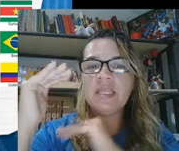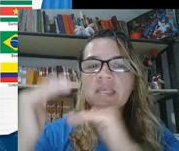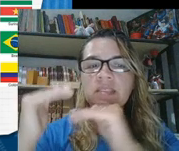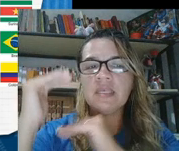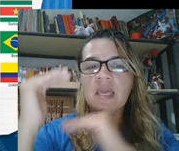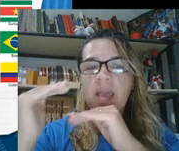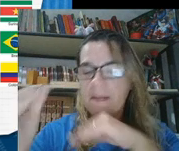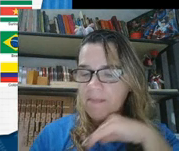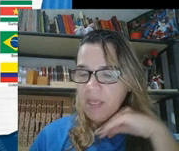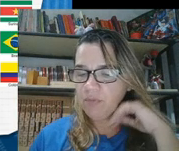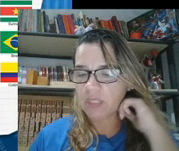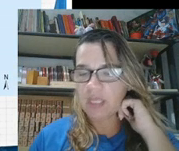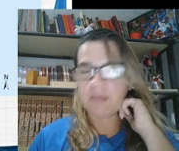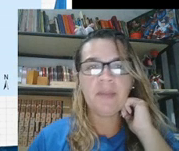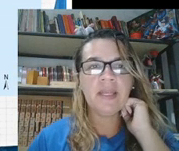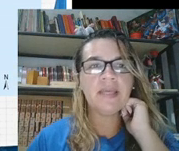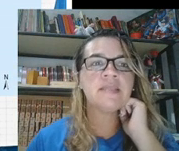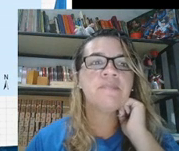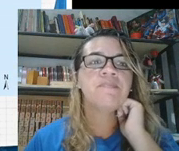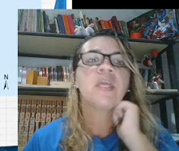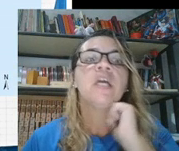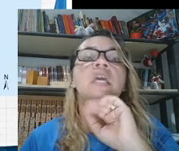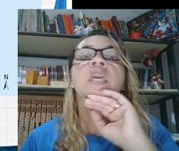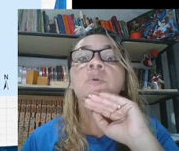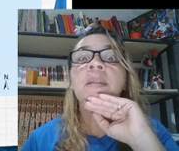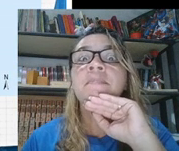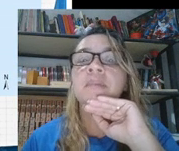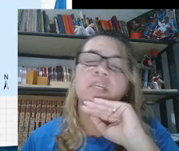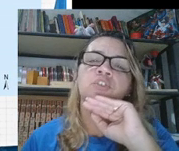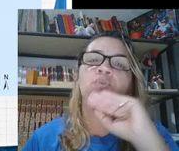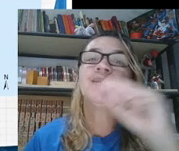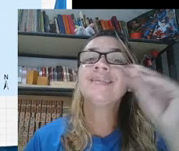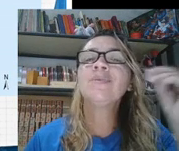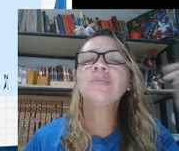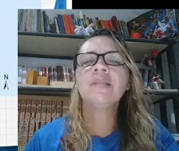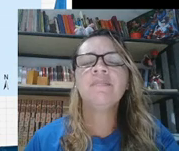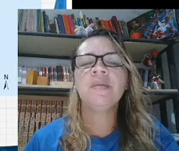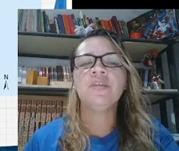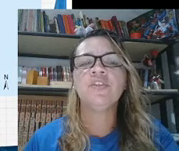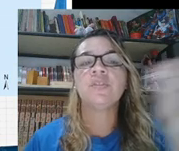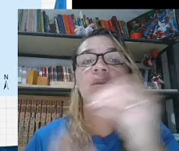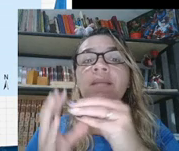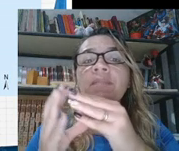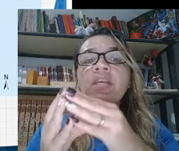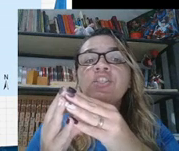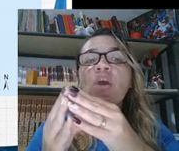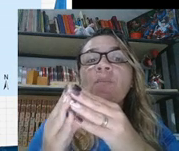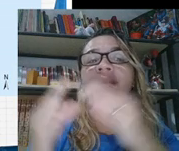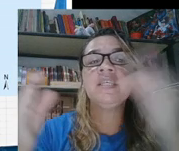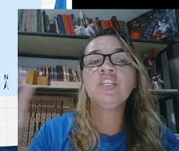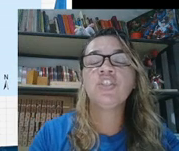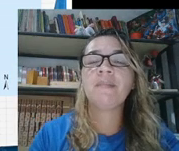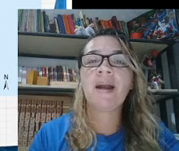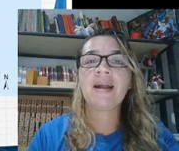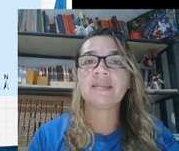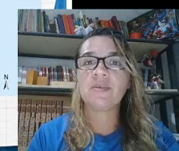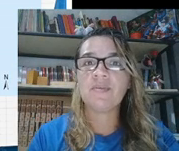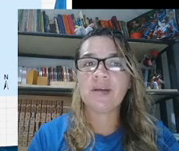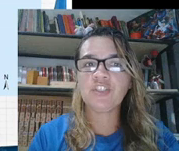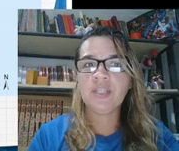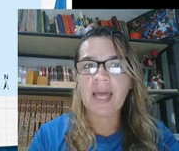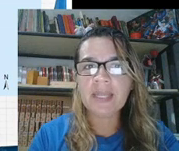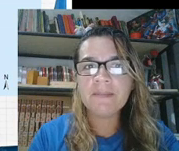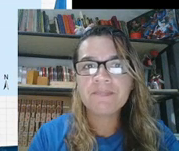aí nesse meio termo, beleza? E o limite? O que são os limites? O limite é uma linha de